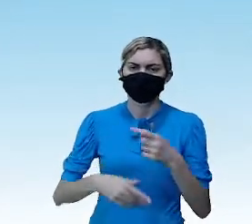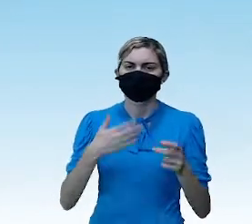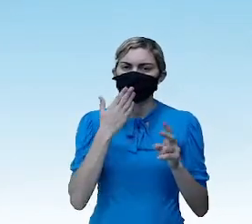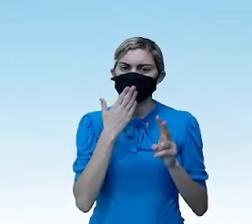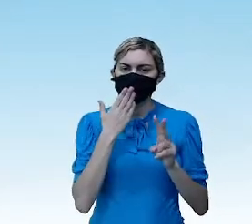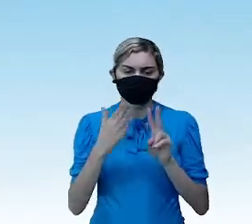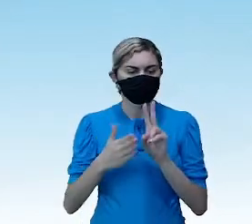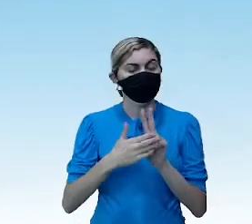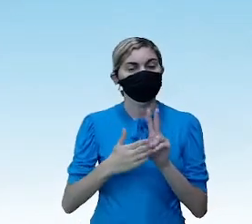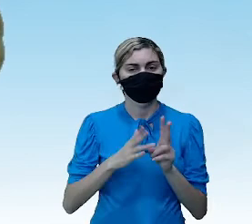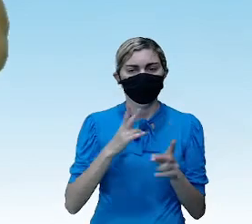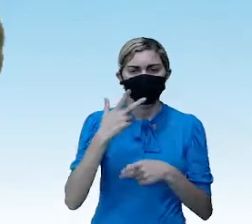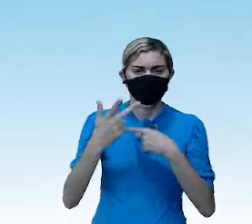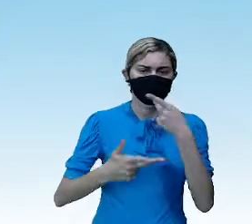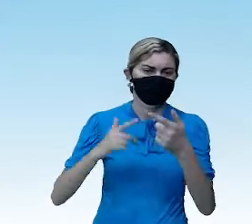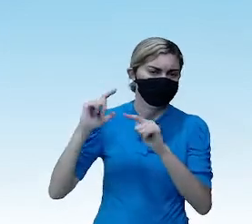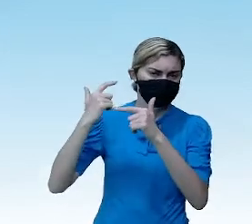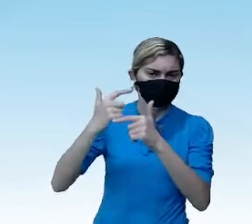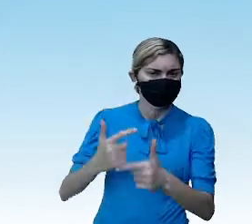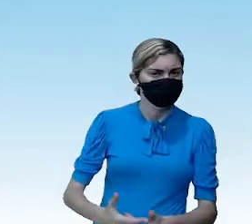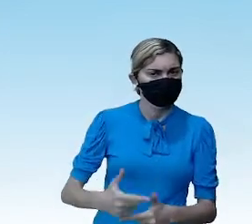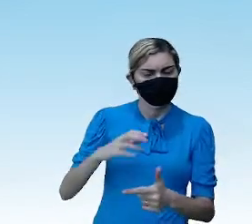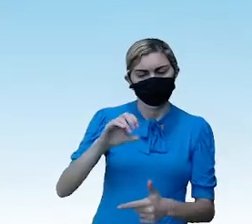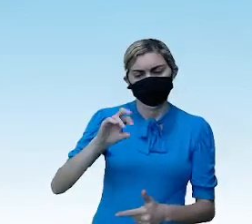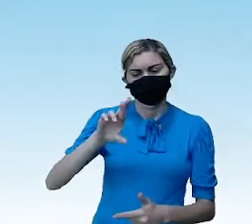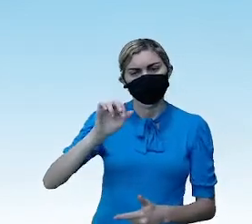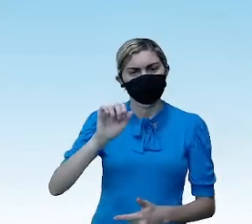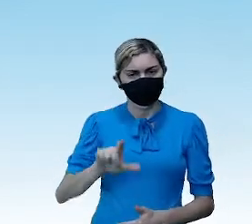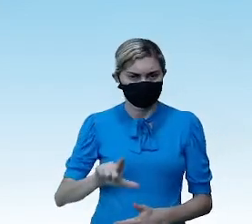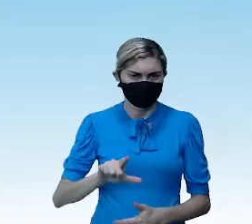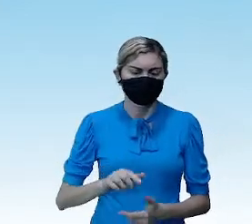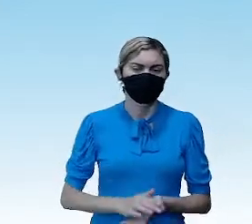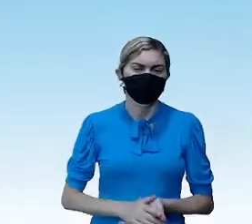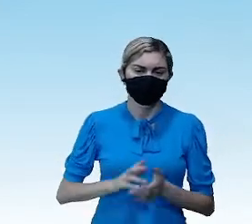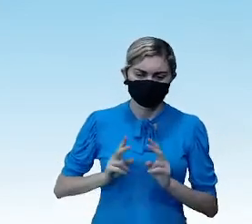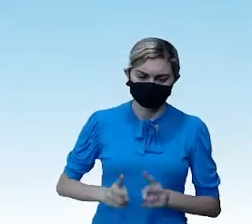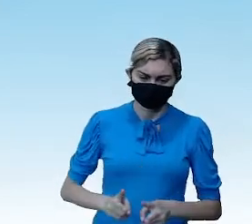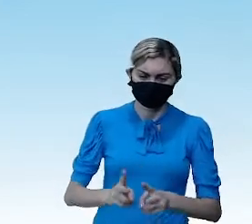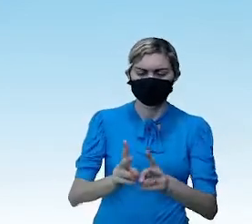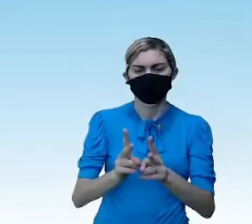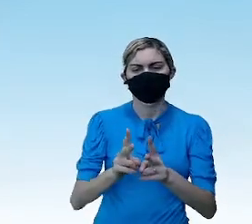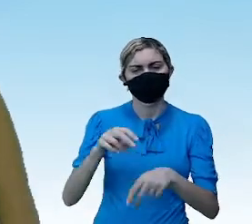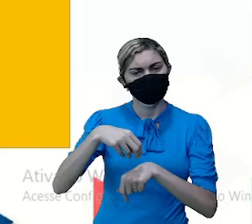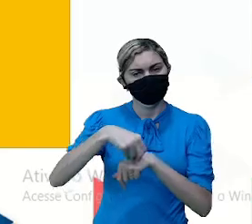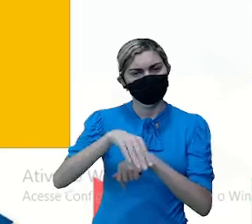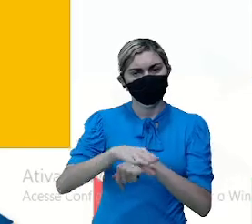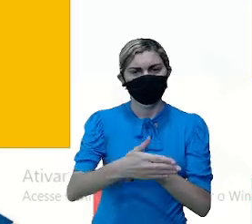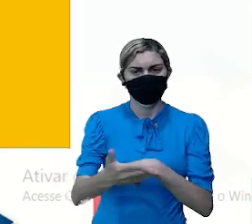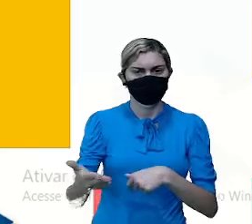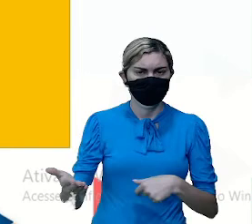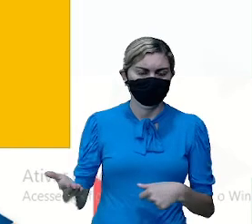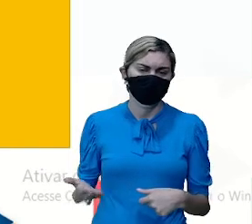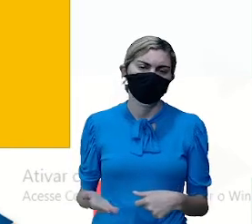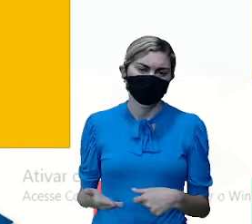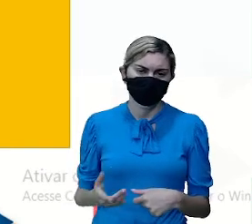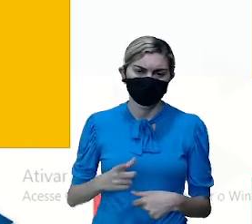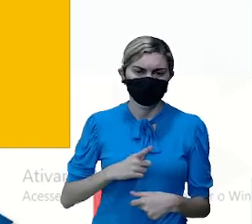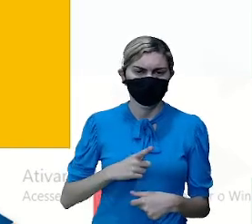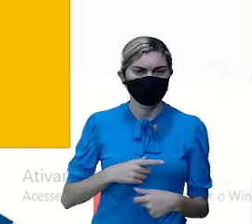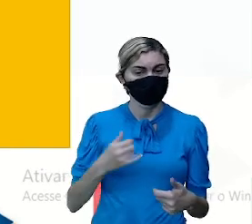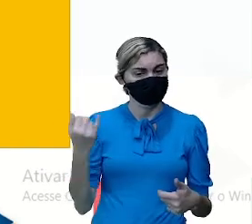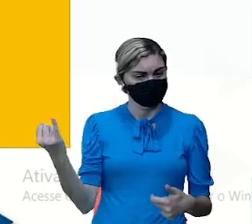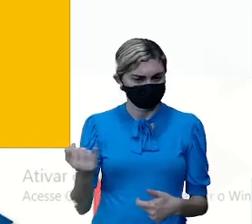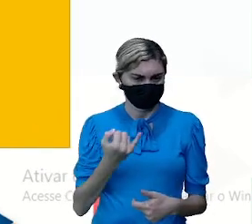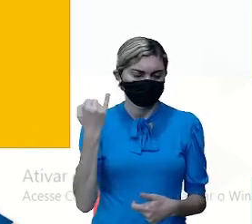já falei, a tradição é oral. E vamos adiante. Trago para vocês na tela algo bem